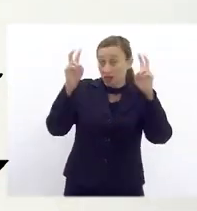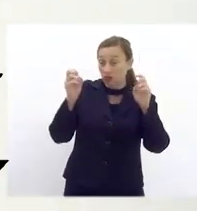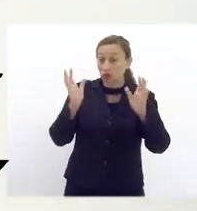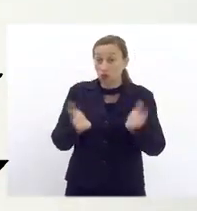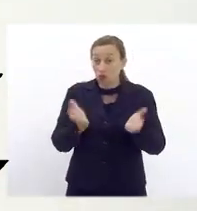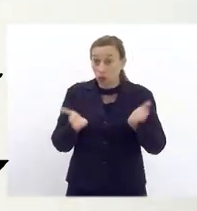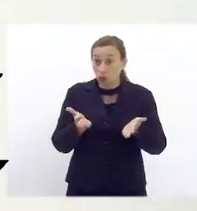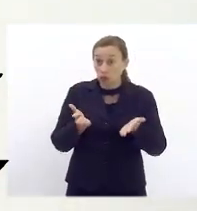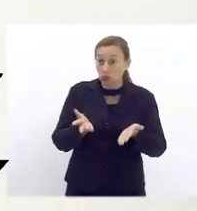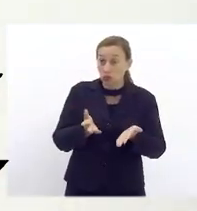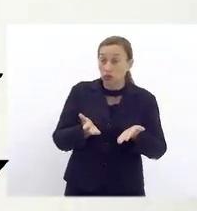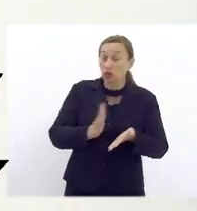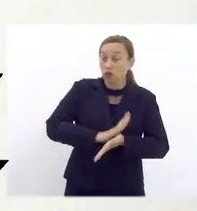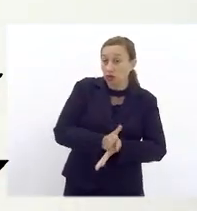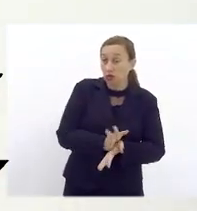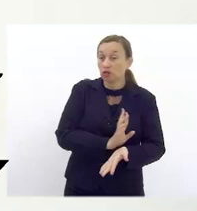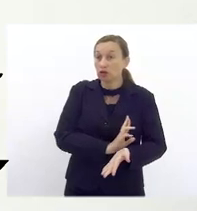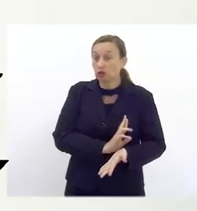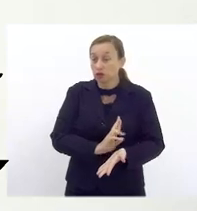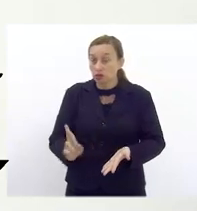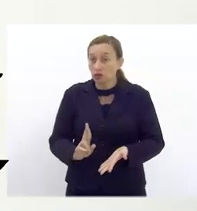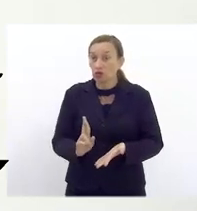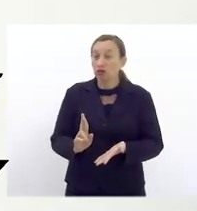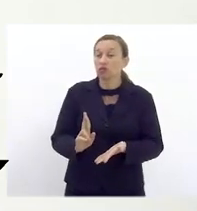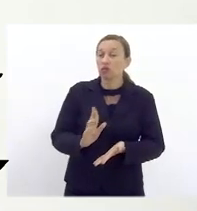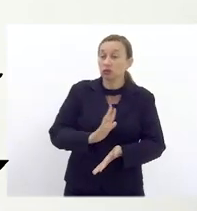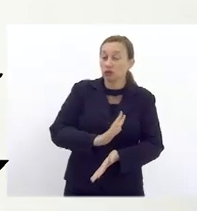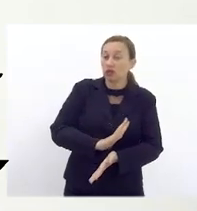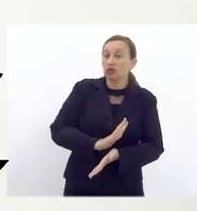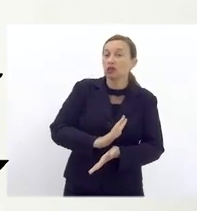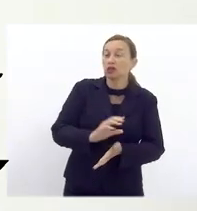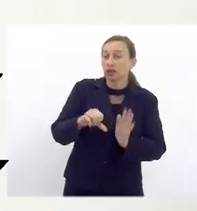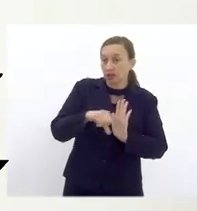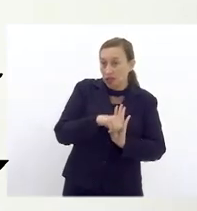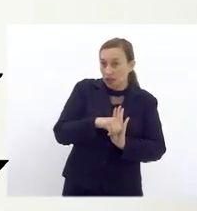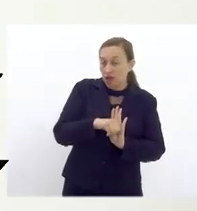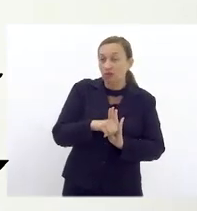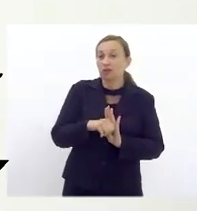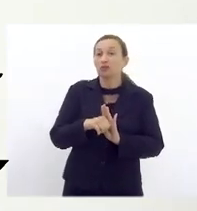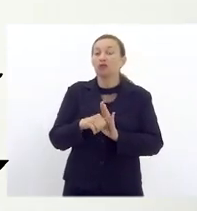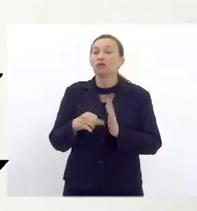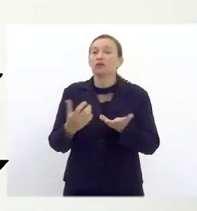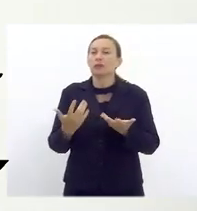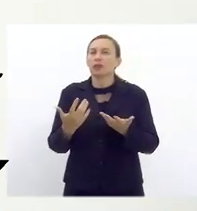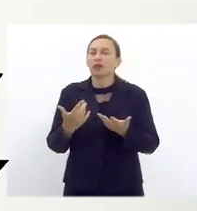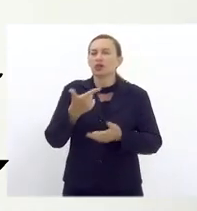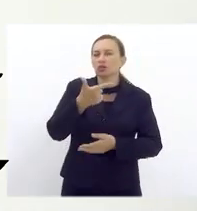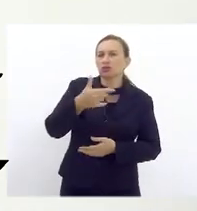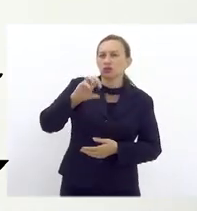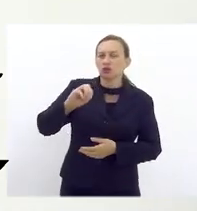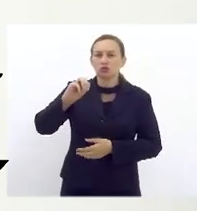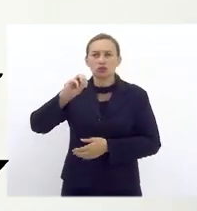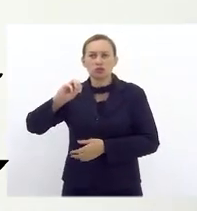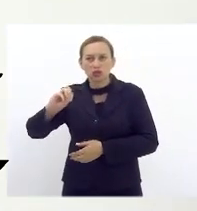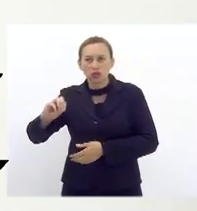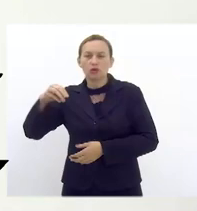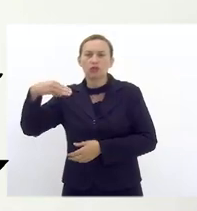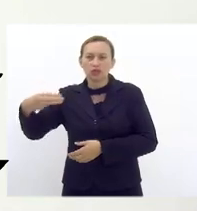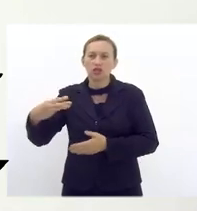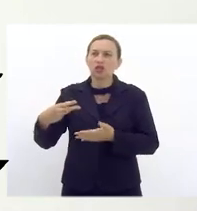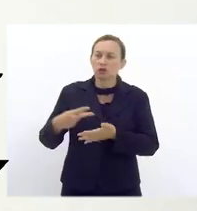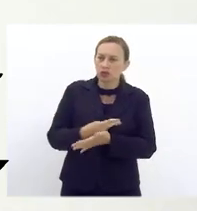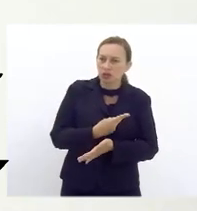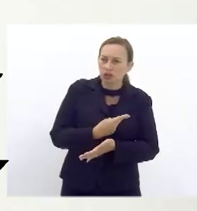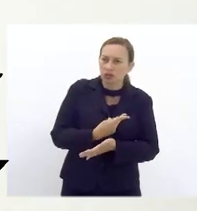do racismo religioso ser considerado crime tem esse caso emblemático e exemplar de 2003 que aconteceu